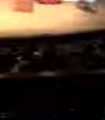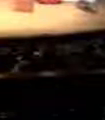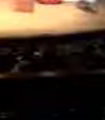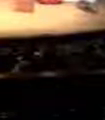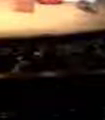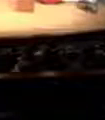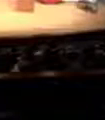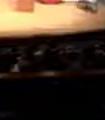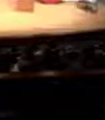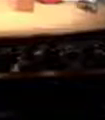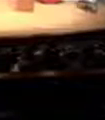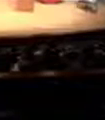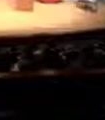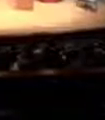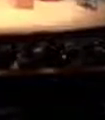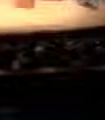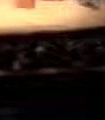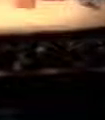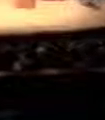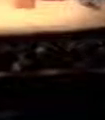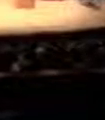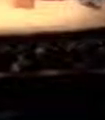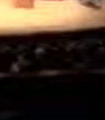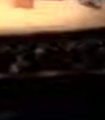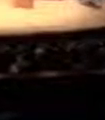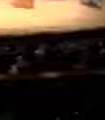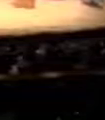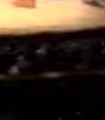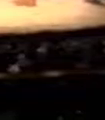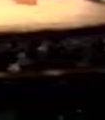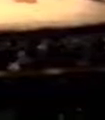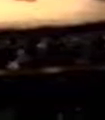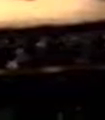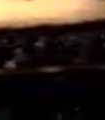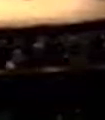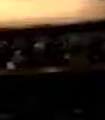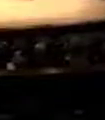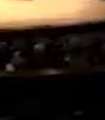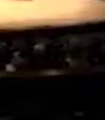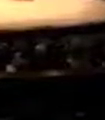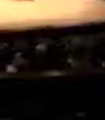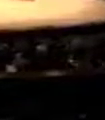Ainda que os tempos mais tenhamos tantas